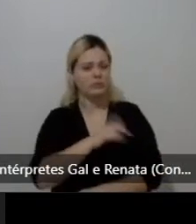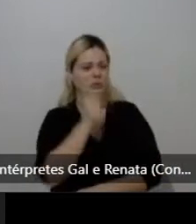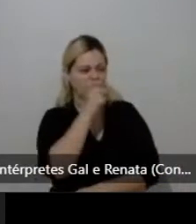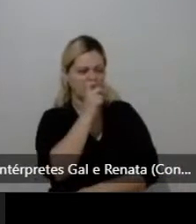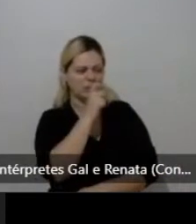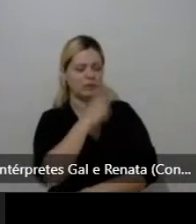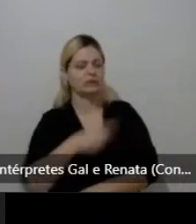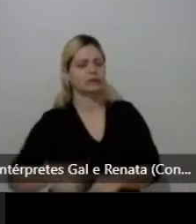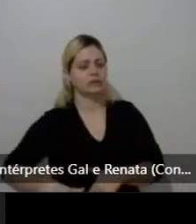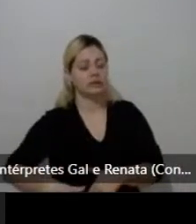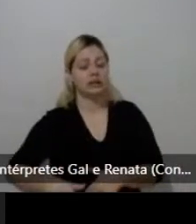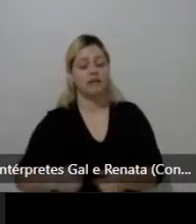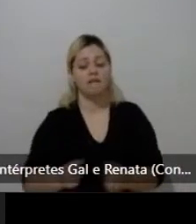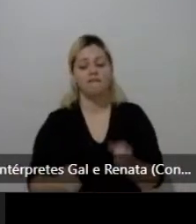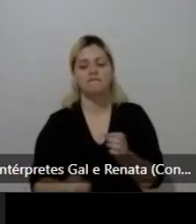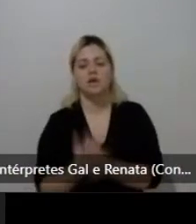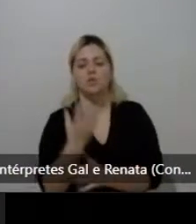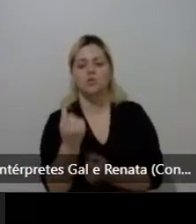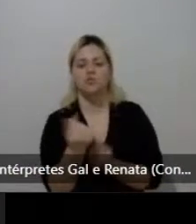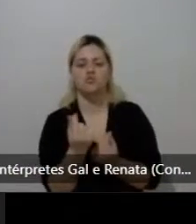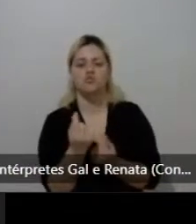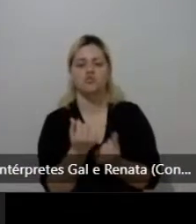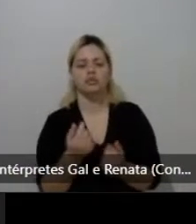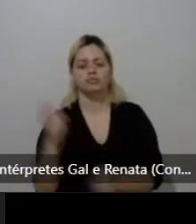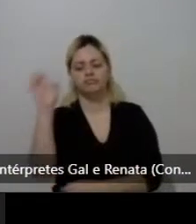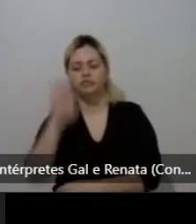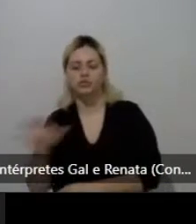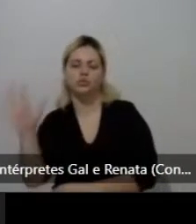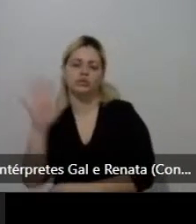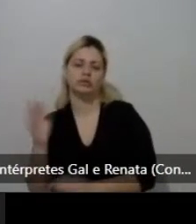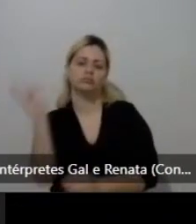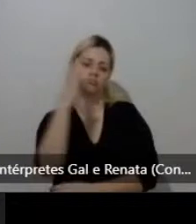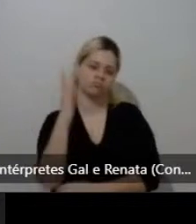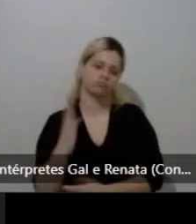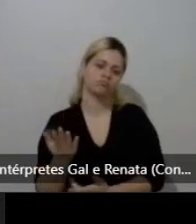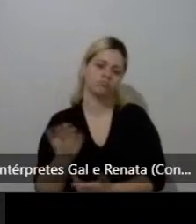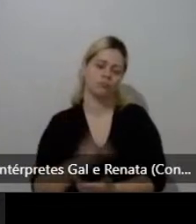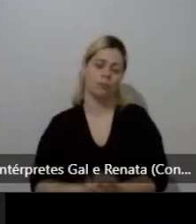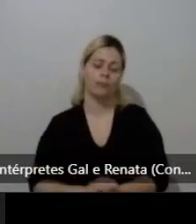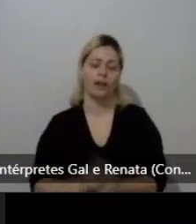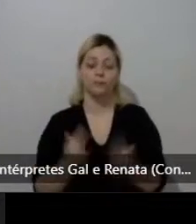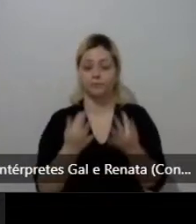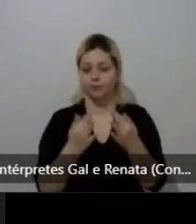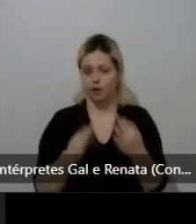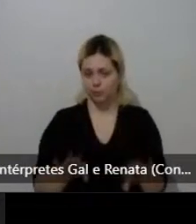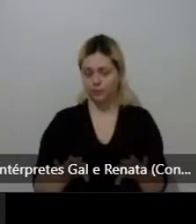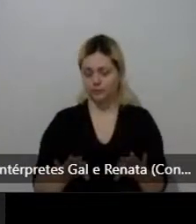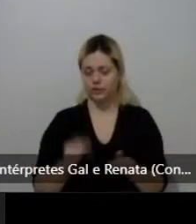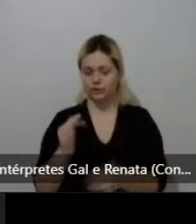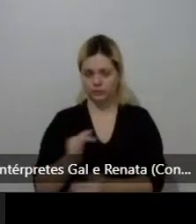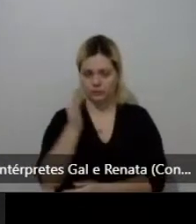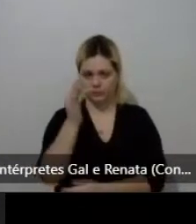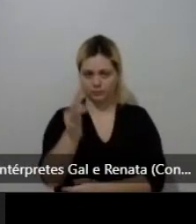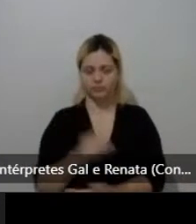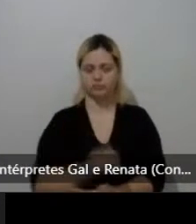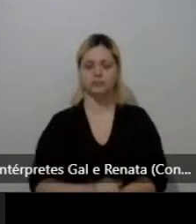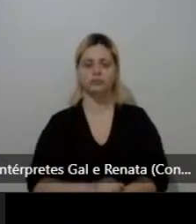cada vez mais no Estado brasileiro. E, por fim, a gente pode ir, acho que é o último slide,